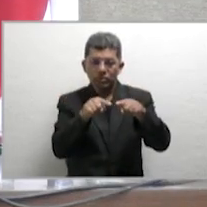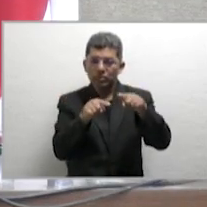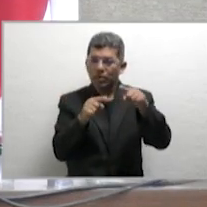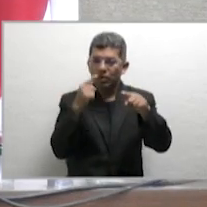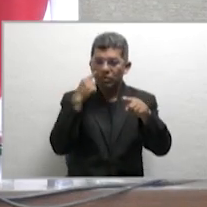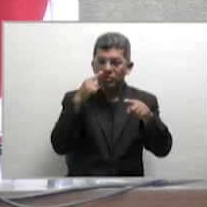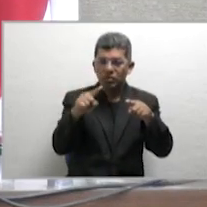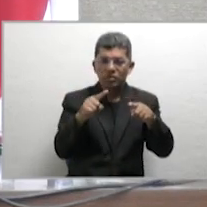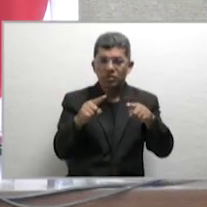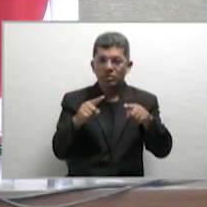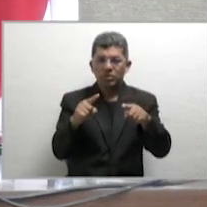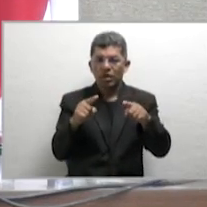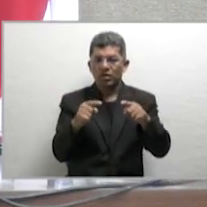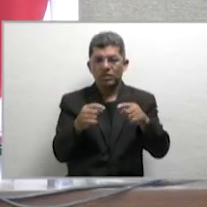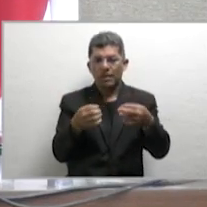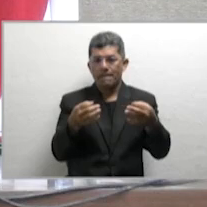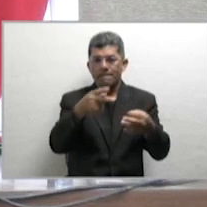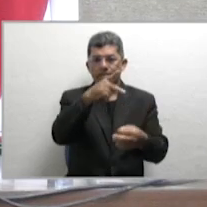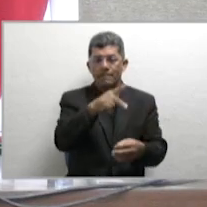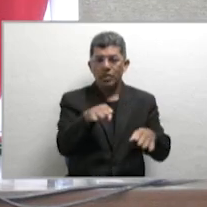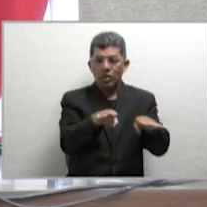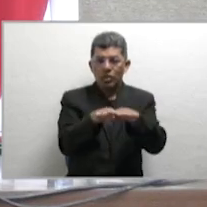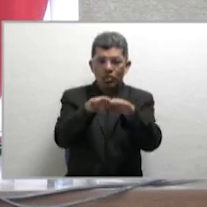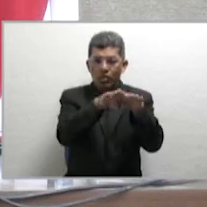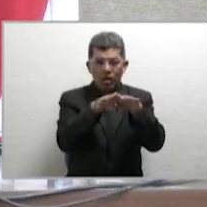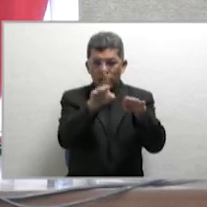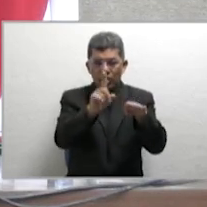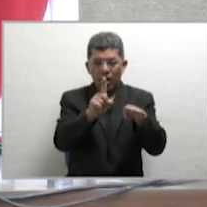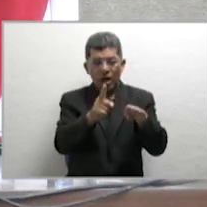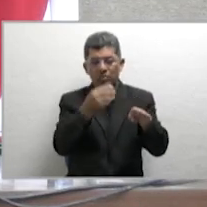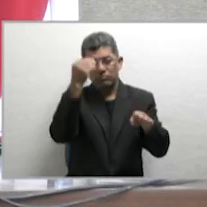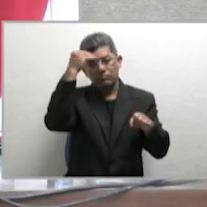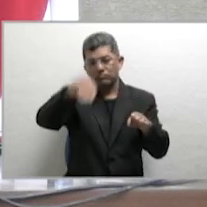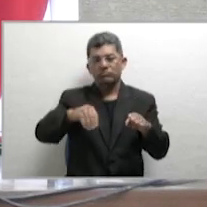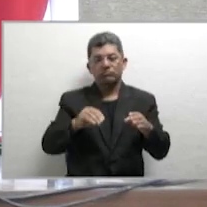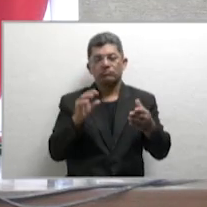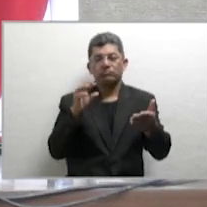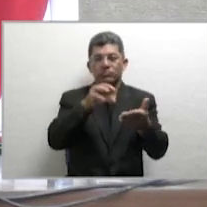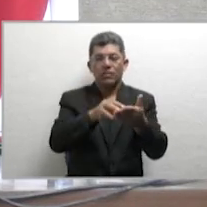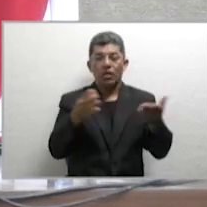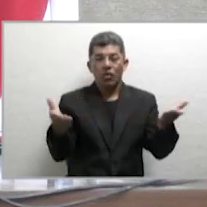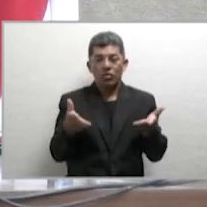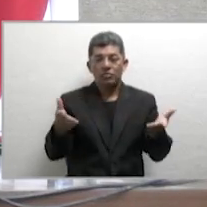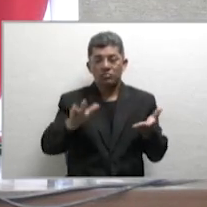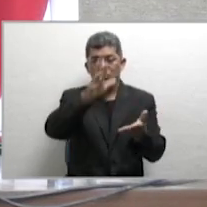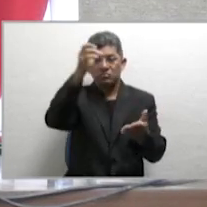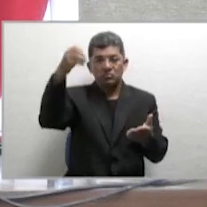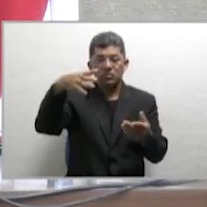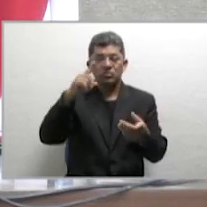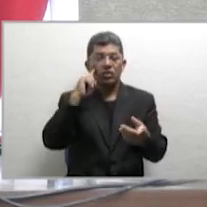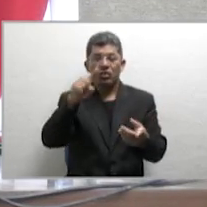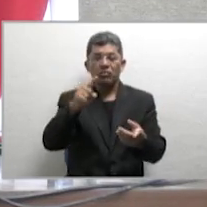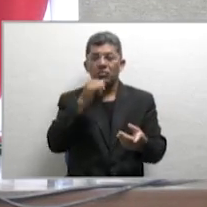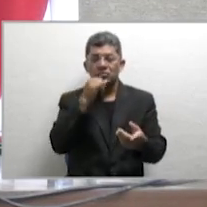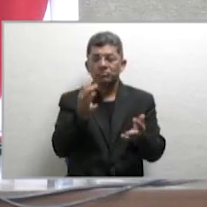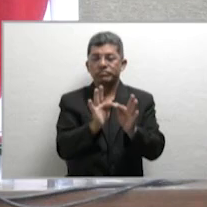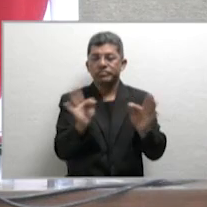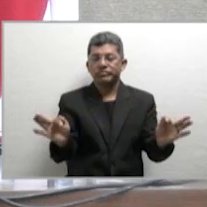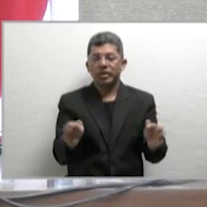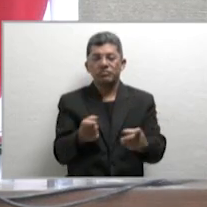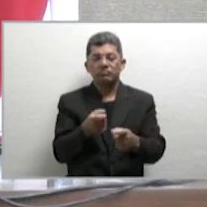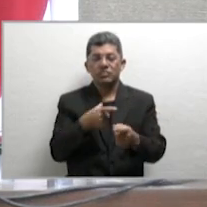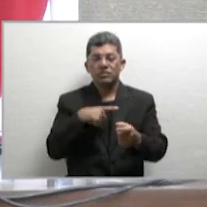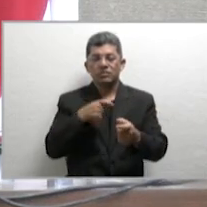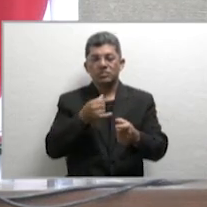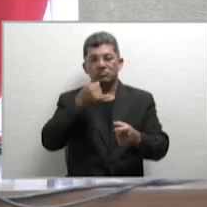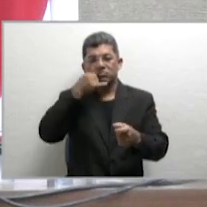coloca os contadores. Pois hoje, o que a Amazonas Energia faz é simplesmente com uma furadeira, ela vai até